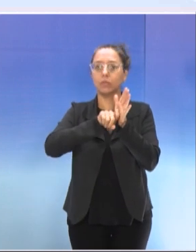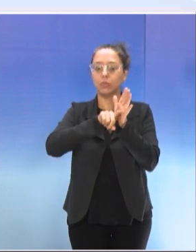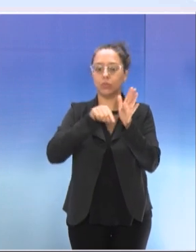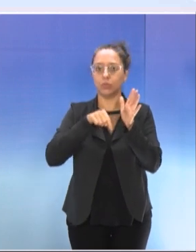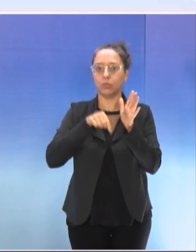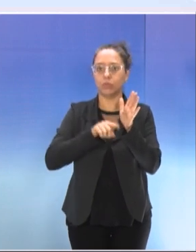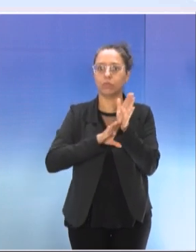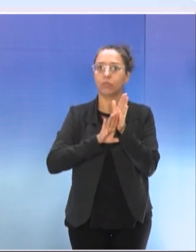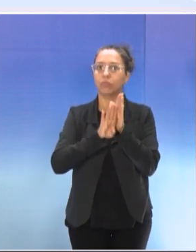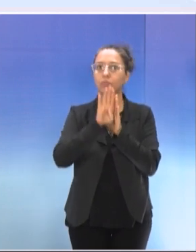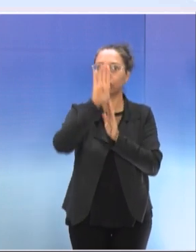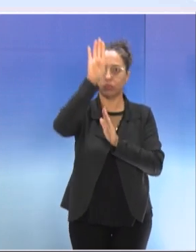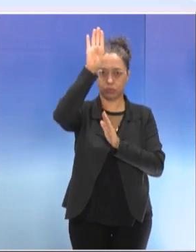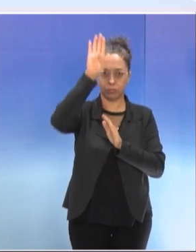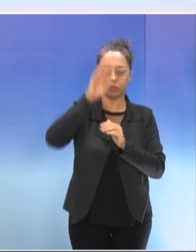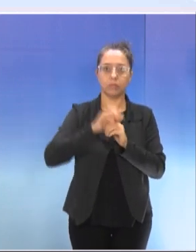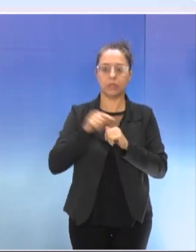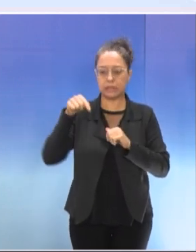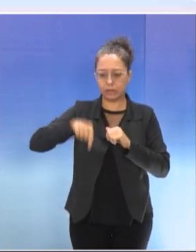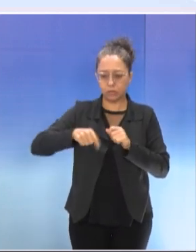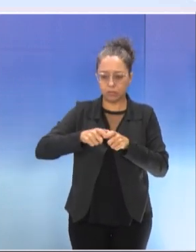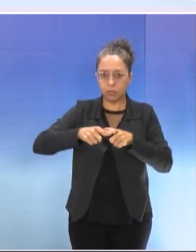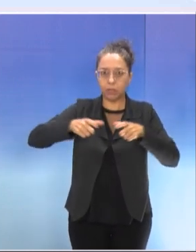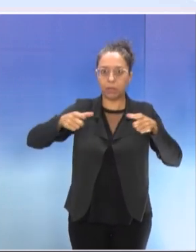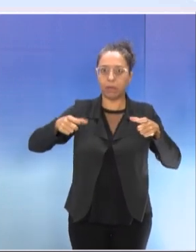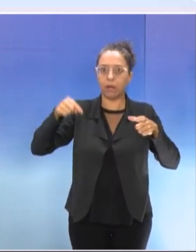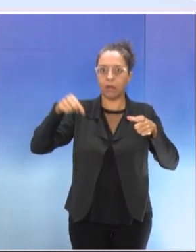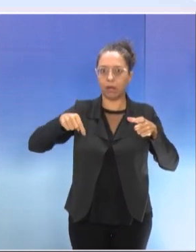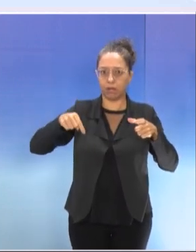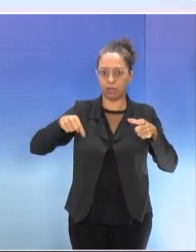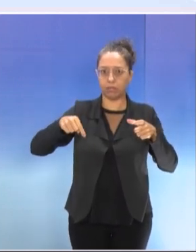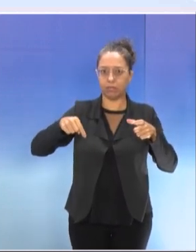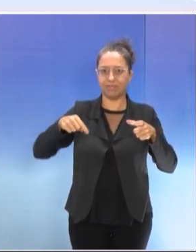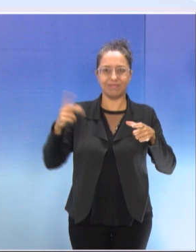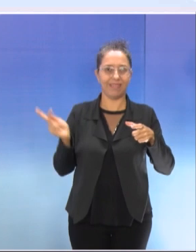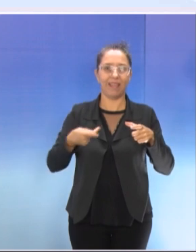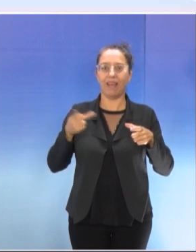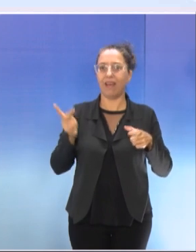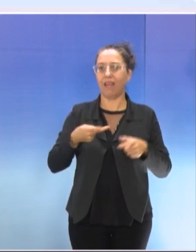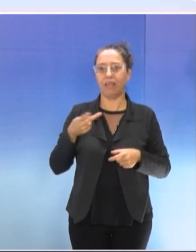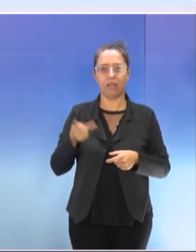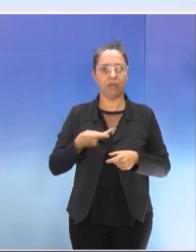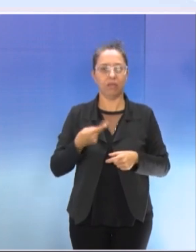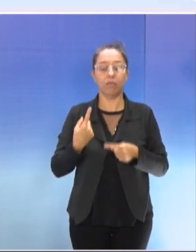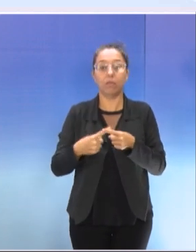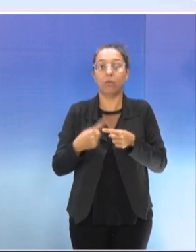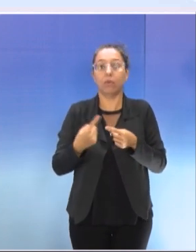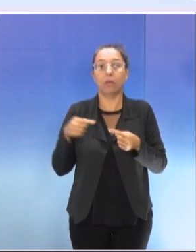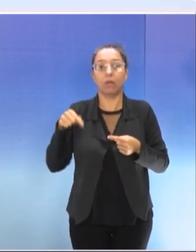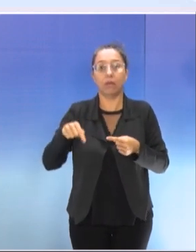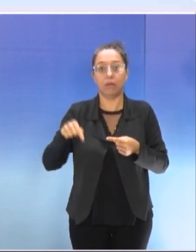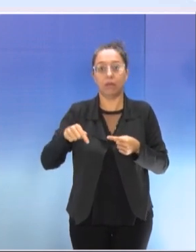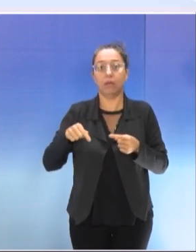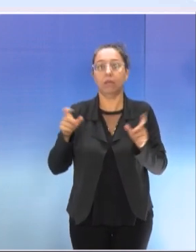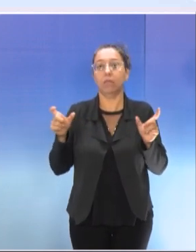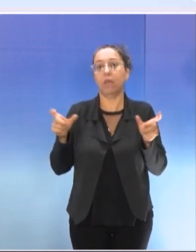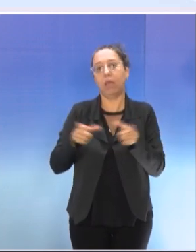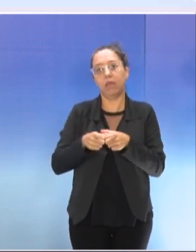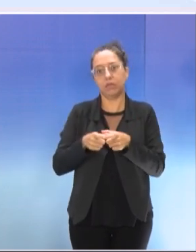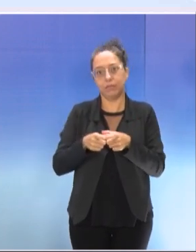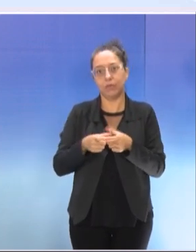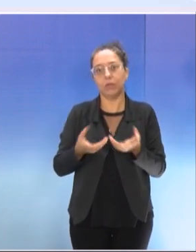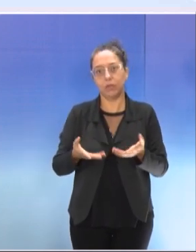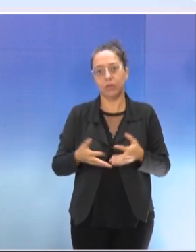subiram, e se o molusco subiram, já está errada, é um distrator, porque os moluscos teve uma queda,